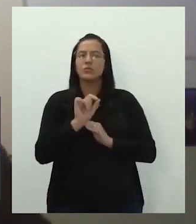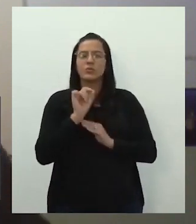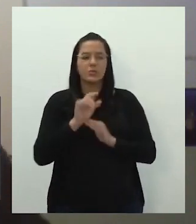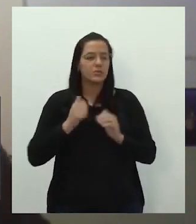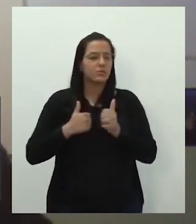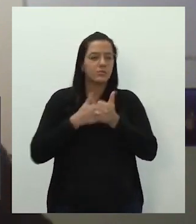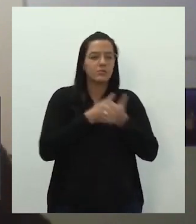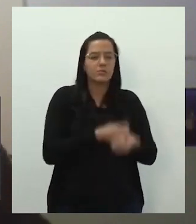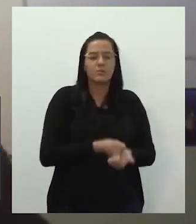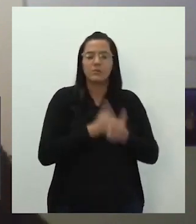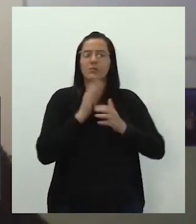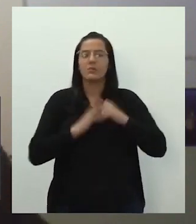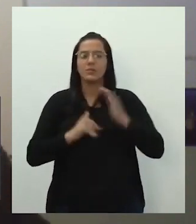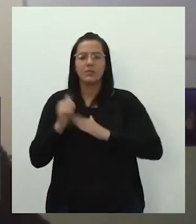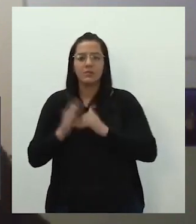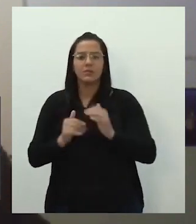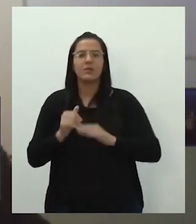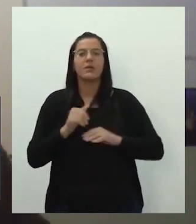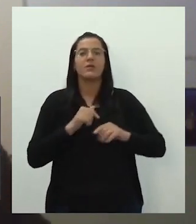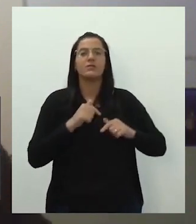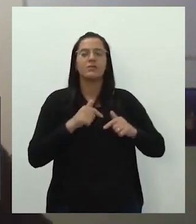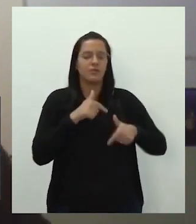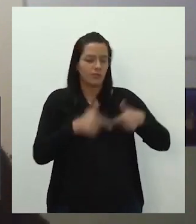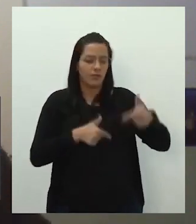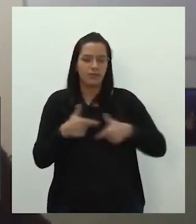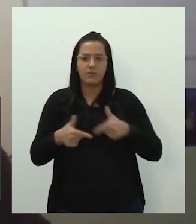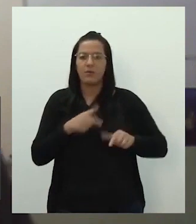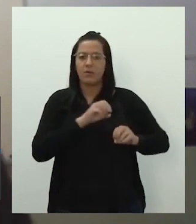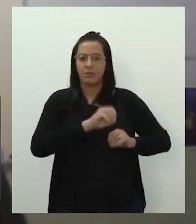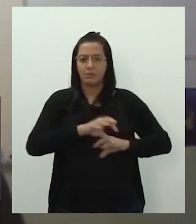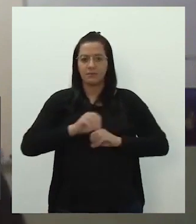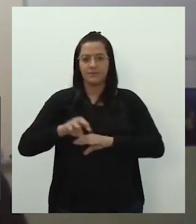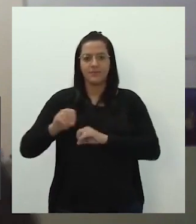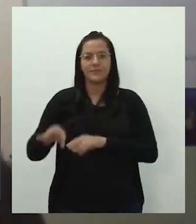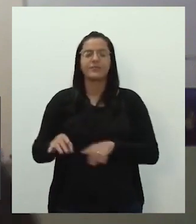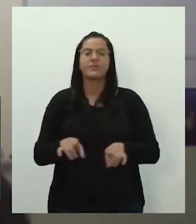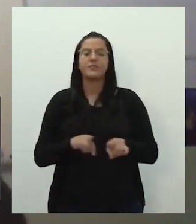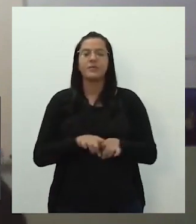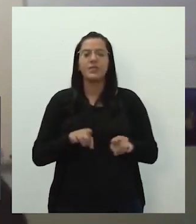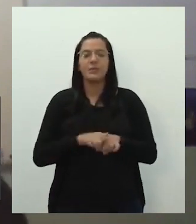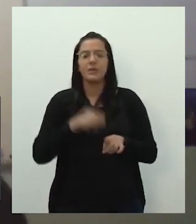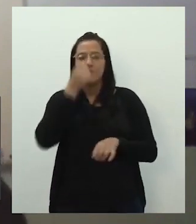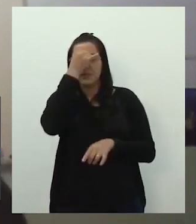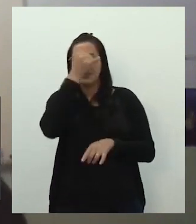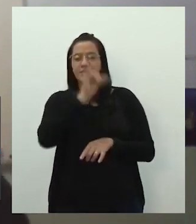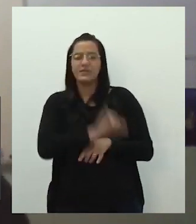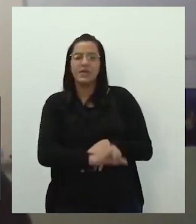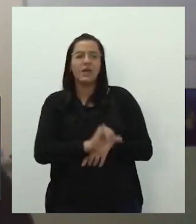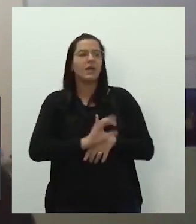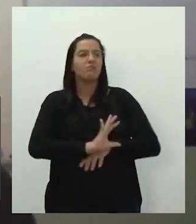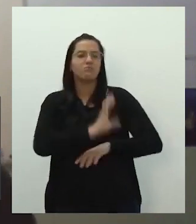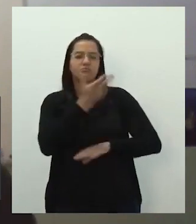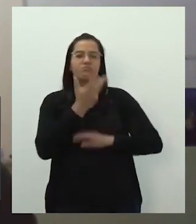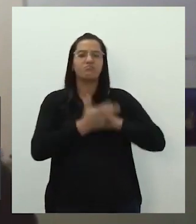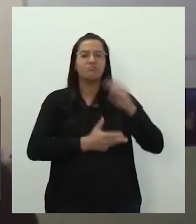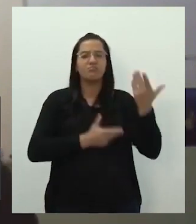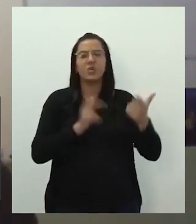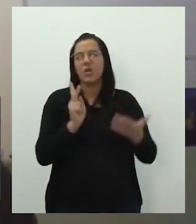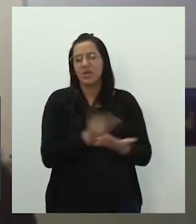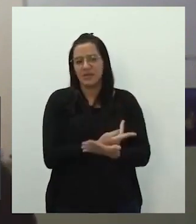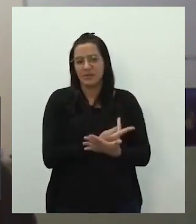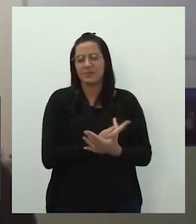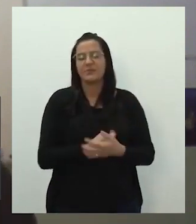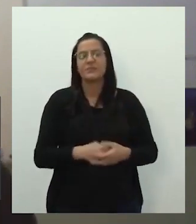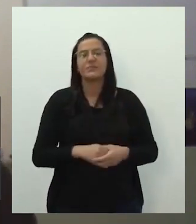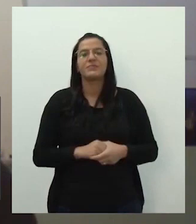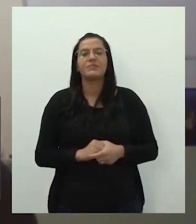da habilidade que estamos trabalhando naquela aula, como também evitar possíveis equívocos, né? Então, por exemplo,